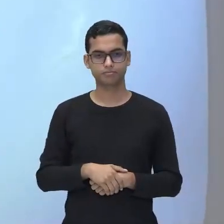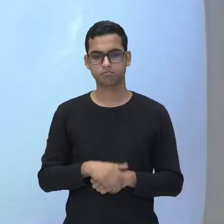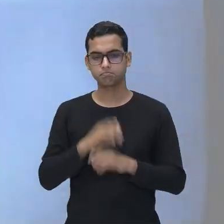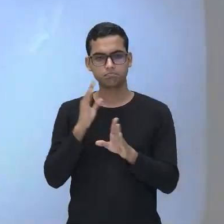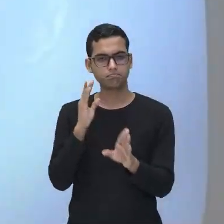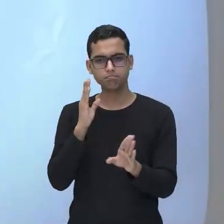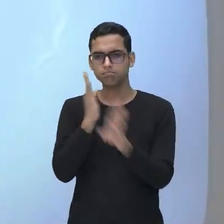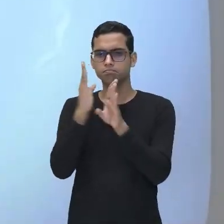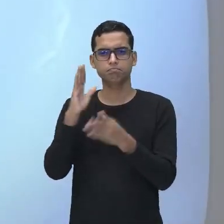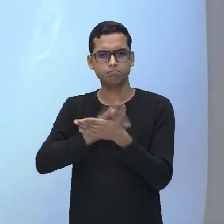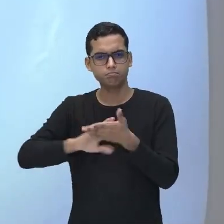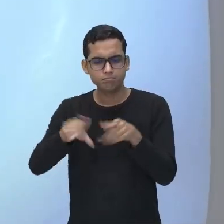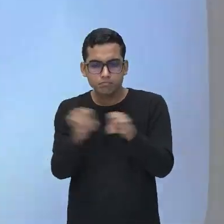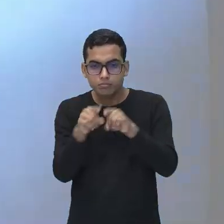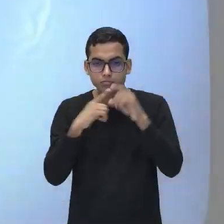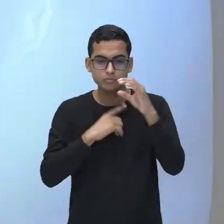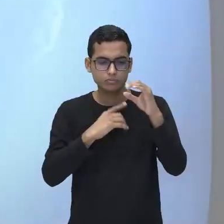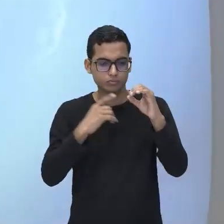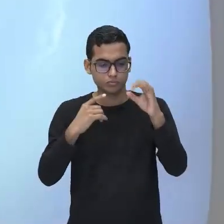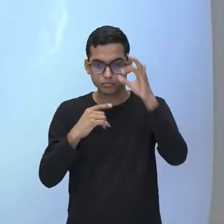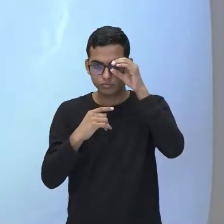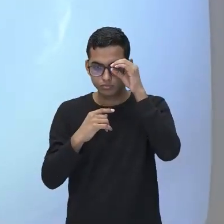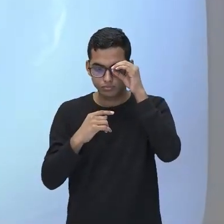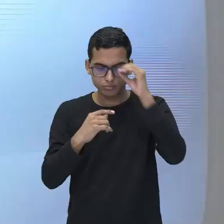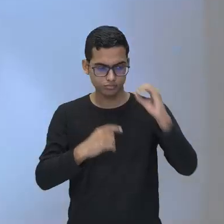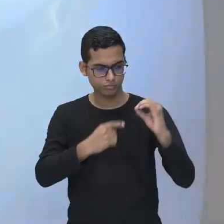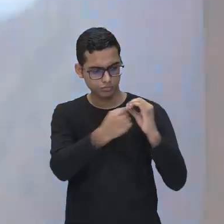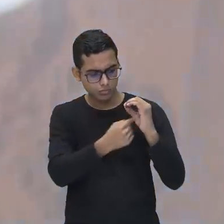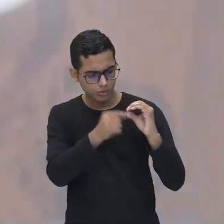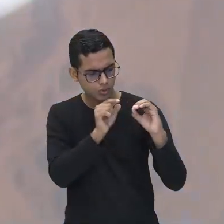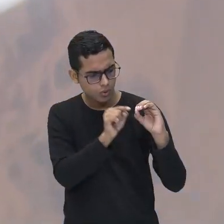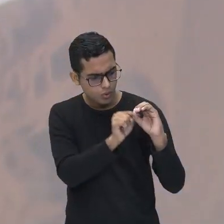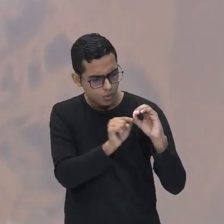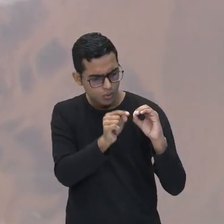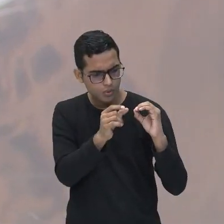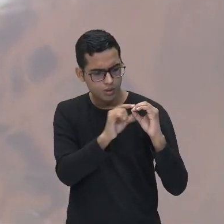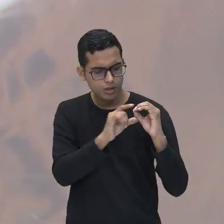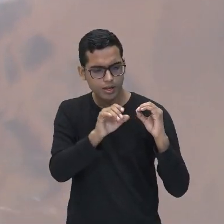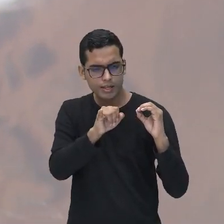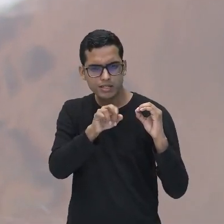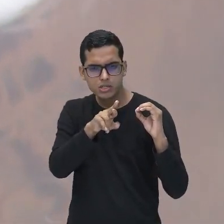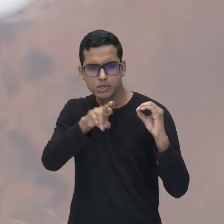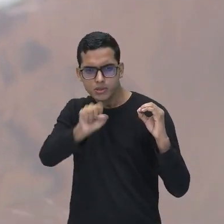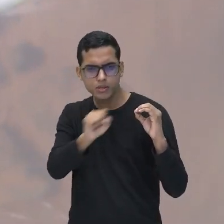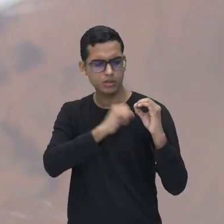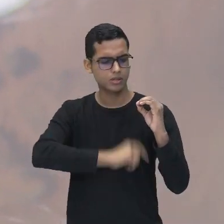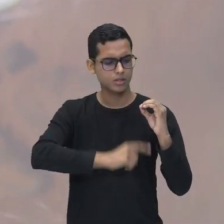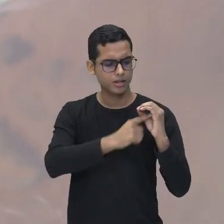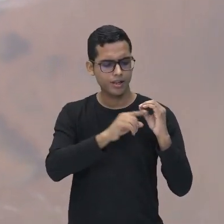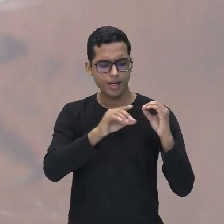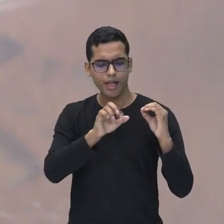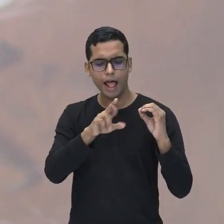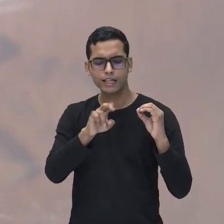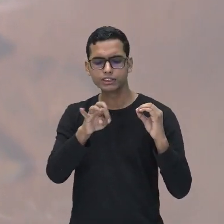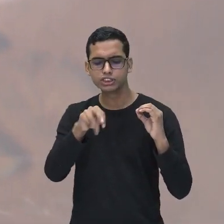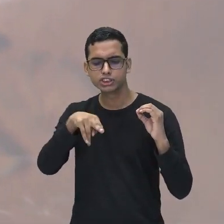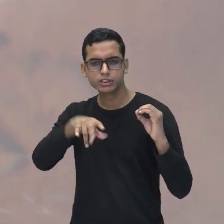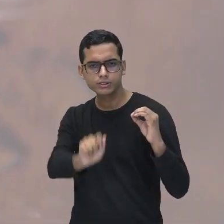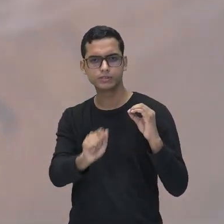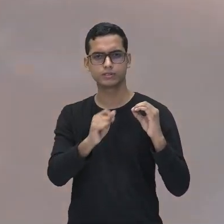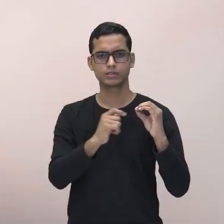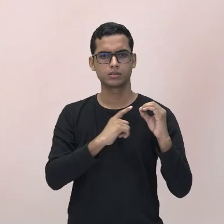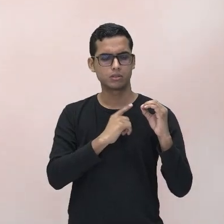nada na córnea, nada na esclerótica, nada na íris, nada na retina, nada